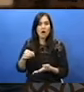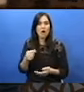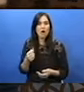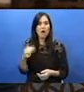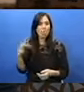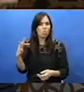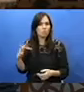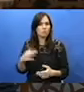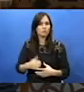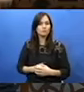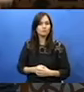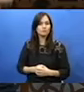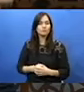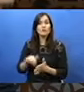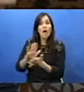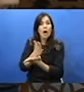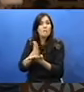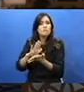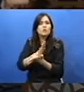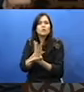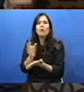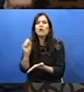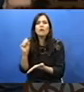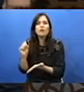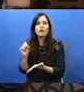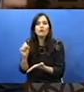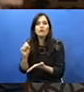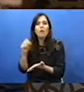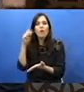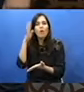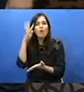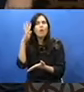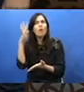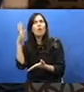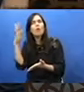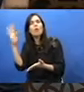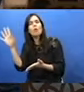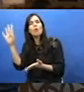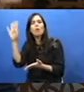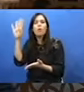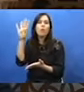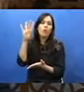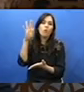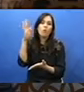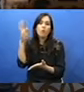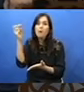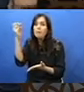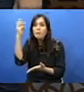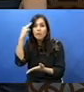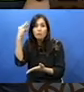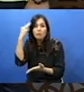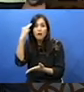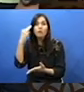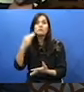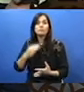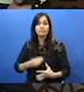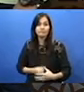As perturbadoras também são chamadas de alucinógenas porque causam